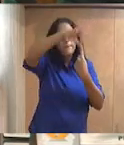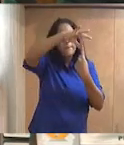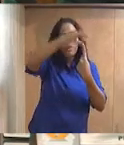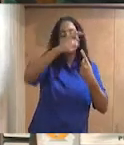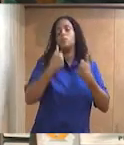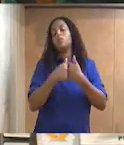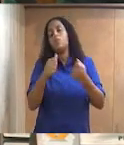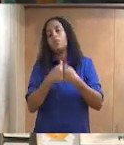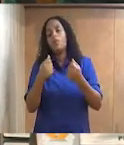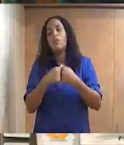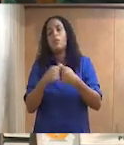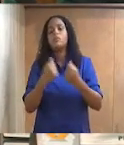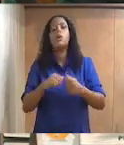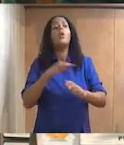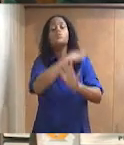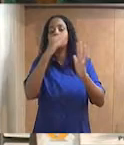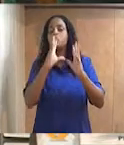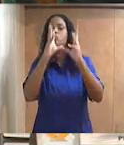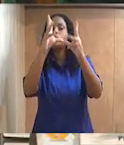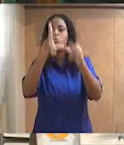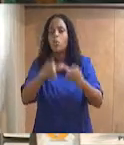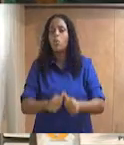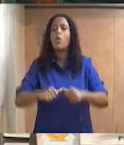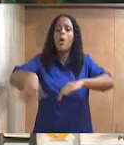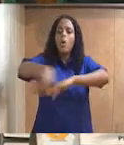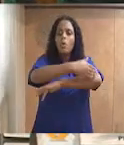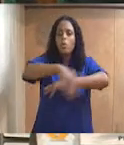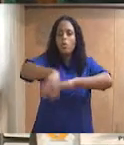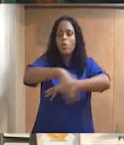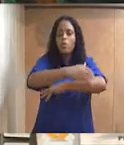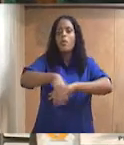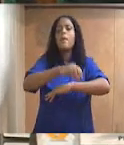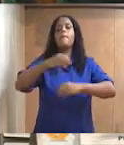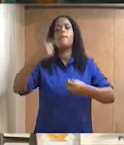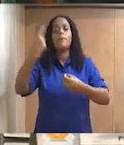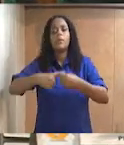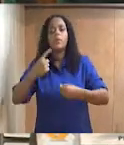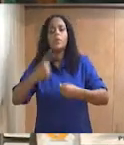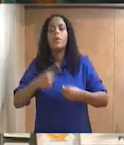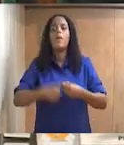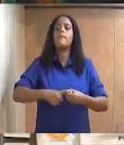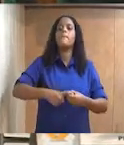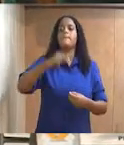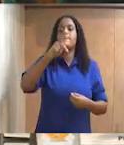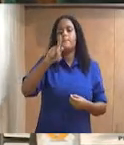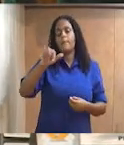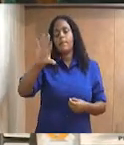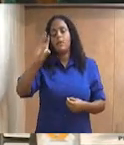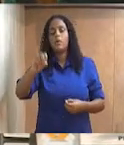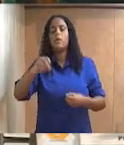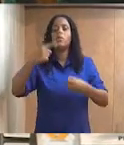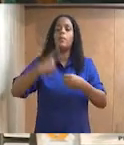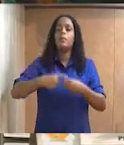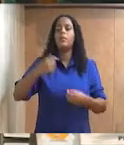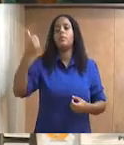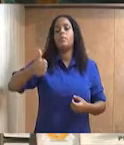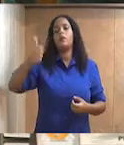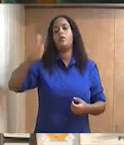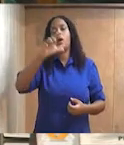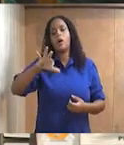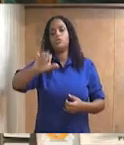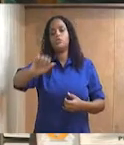localizados existentes em toda a extensão da rua Ruda Negreiros, no bairro Parque Senhor do Bonfim, primeiro distrito desse